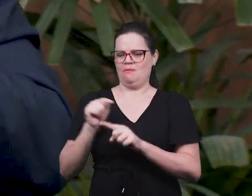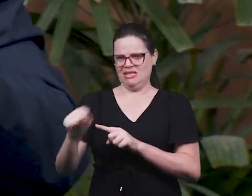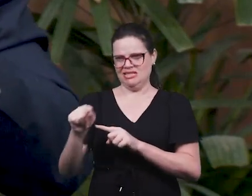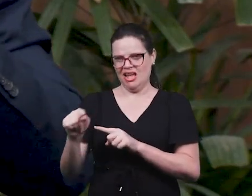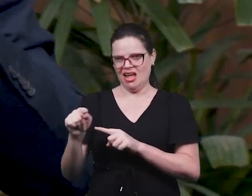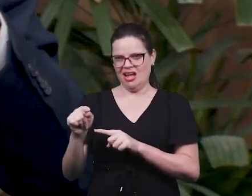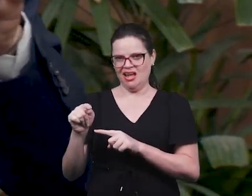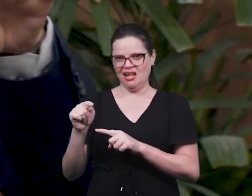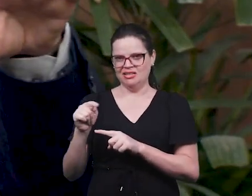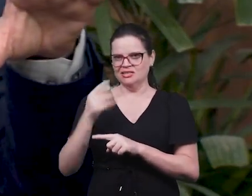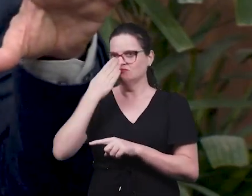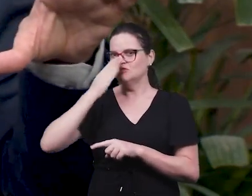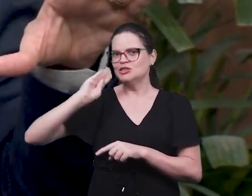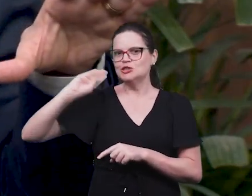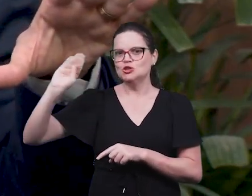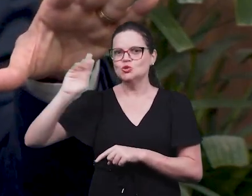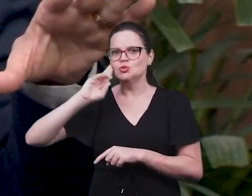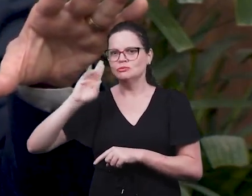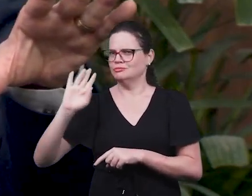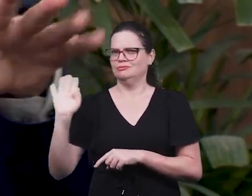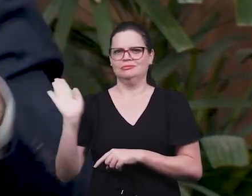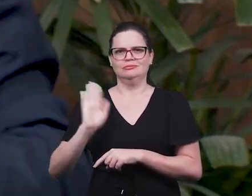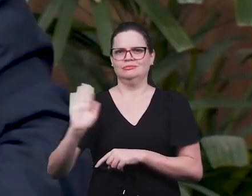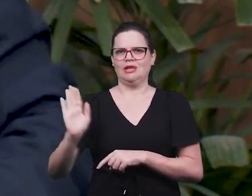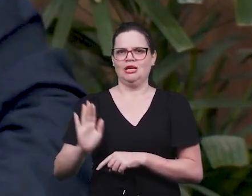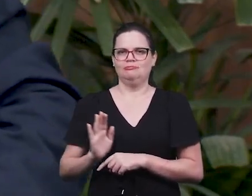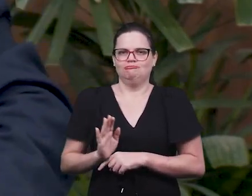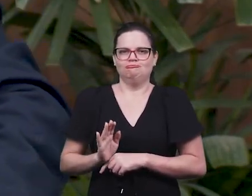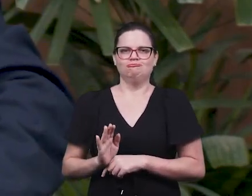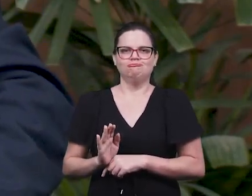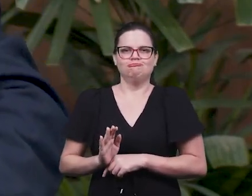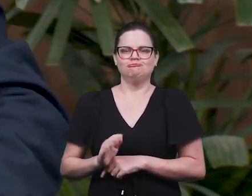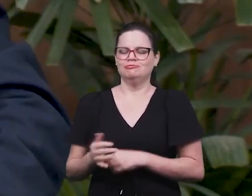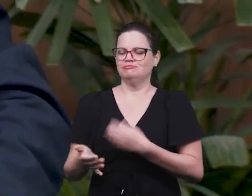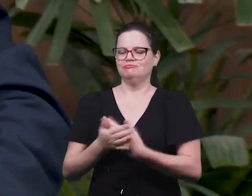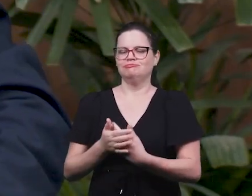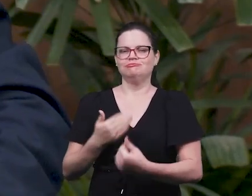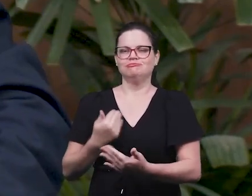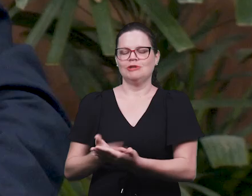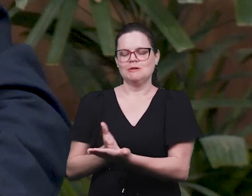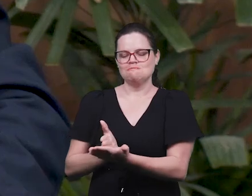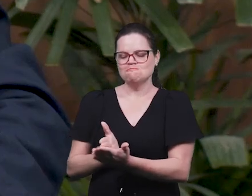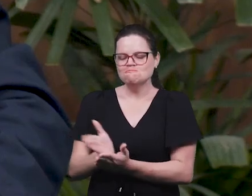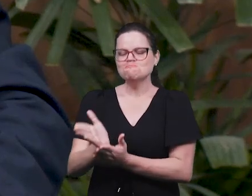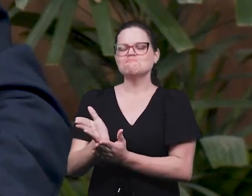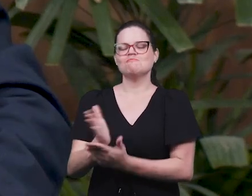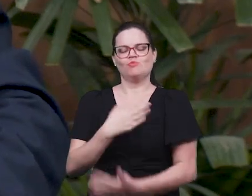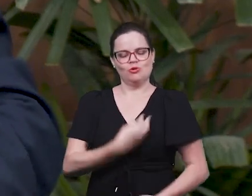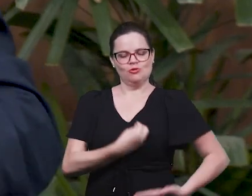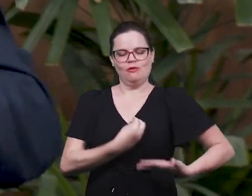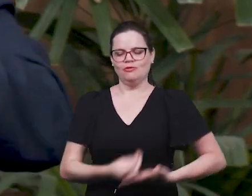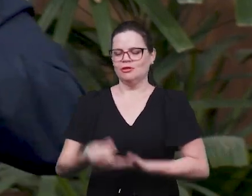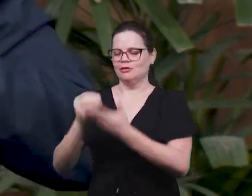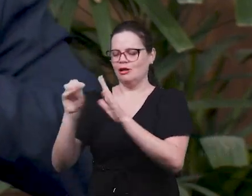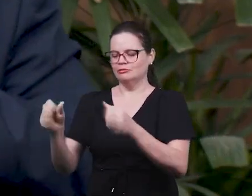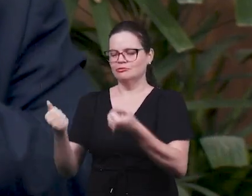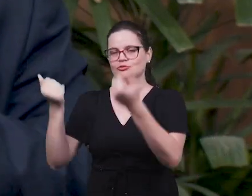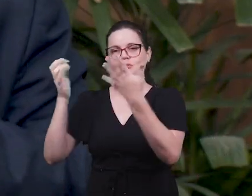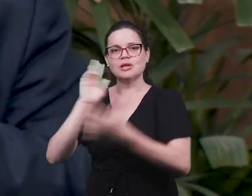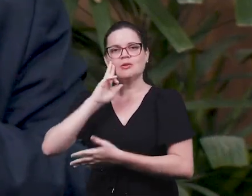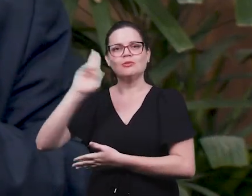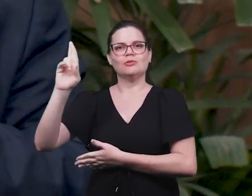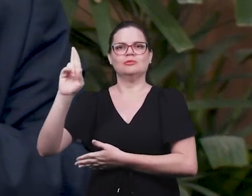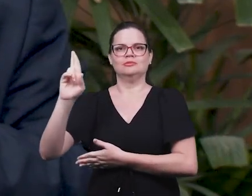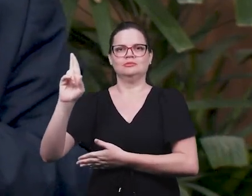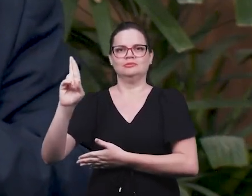não importa o que tenha acontecido, escolheram ser do Senhor. Glória a Deus. Não deixar